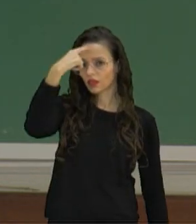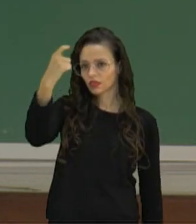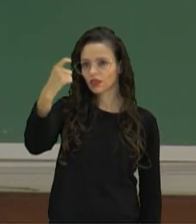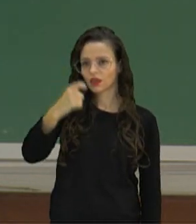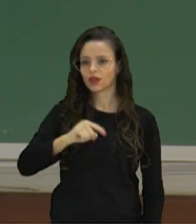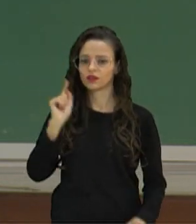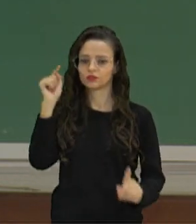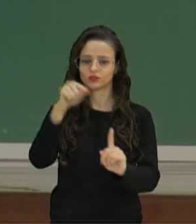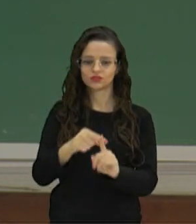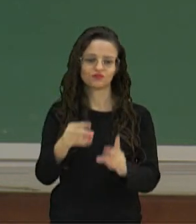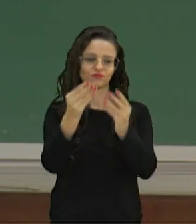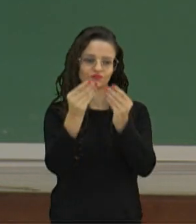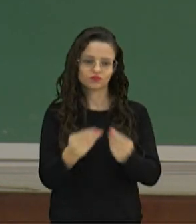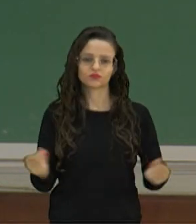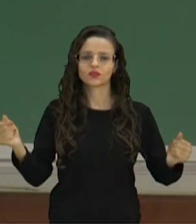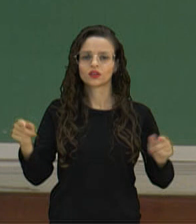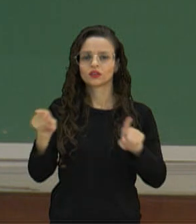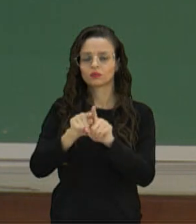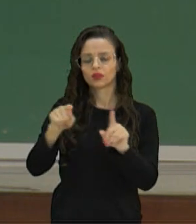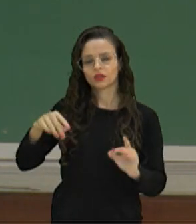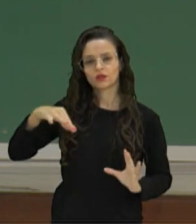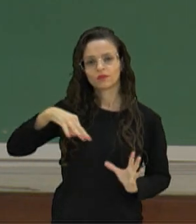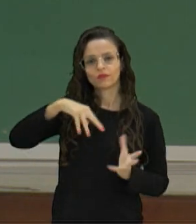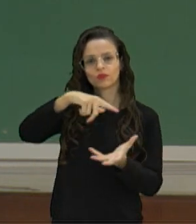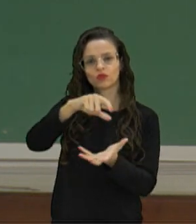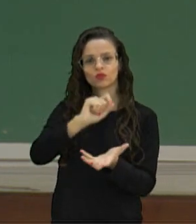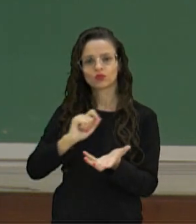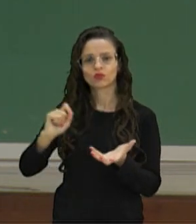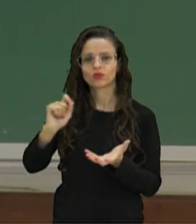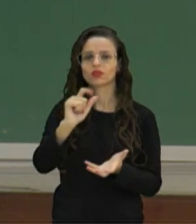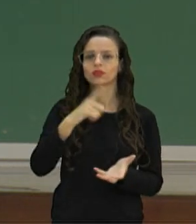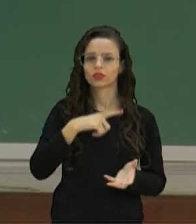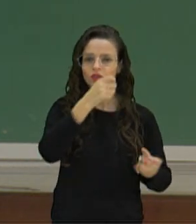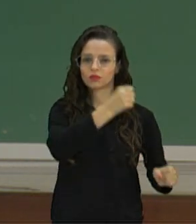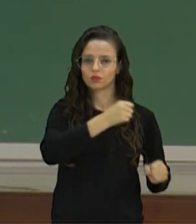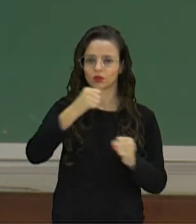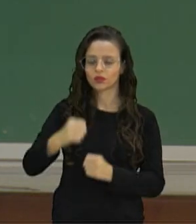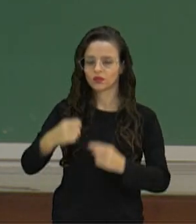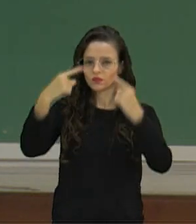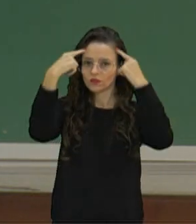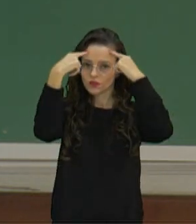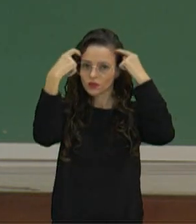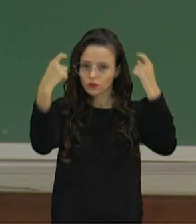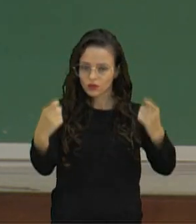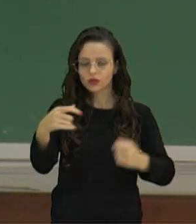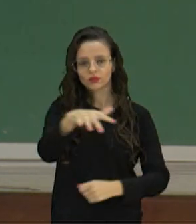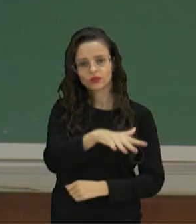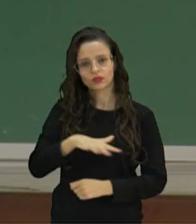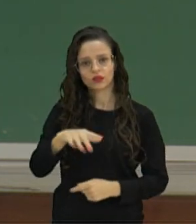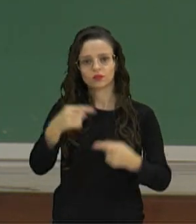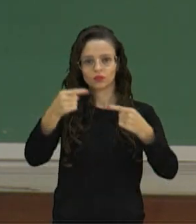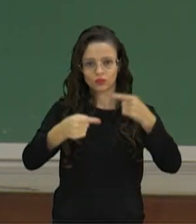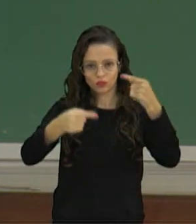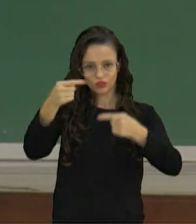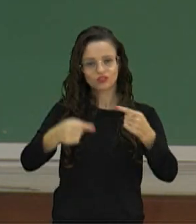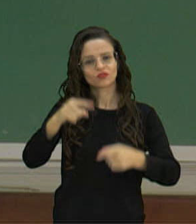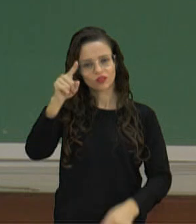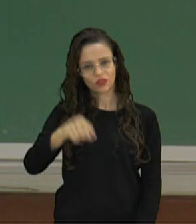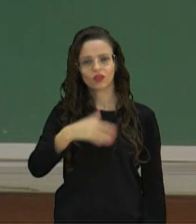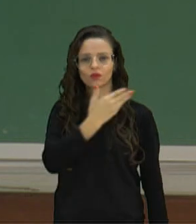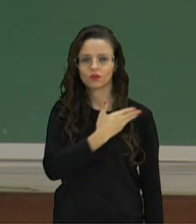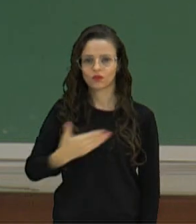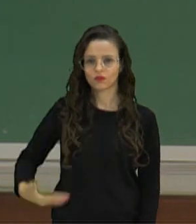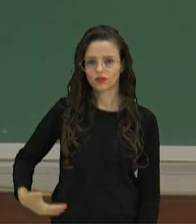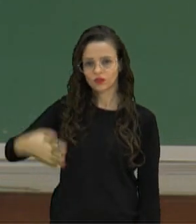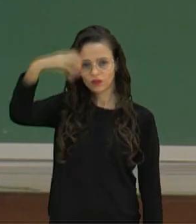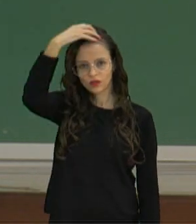um mundo em que existe um poder violento ali na política, que é o absolutismo, violento porque